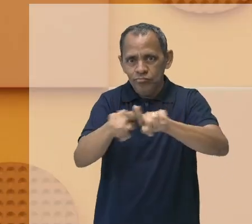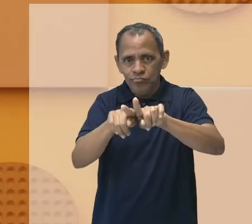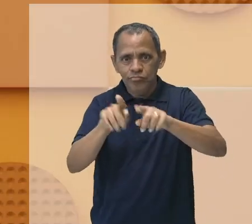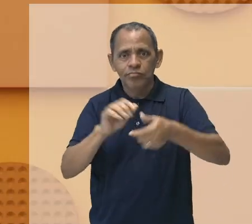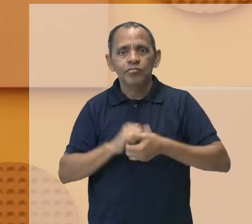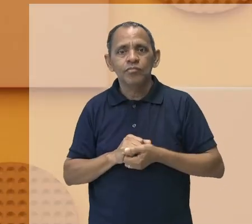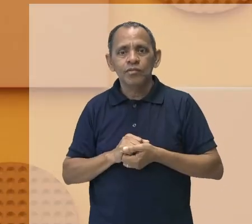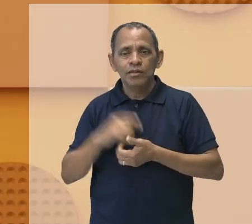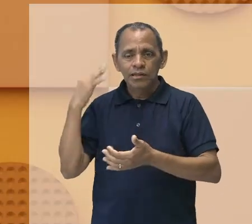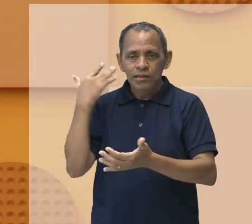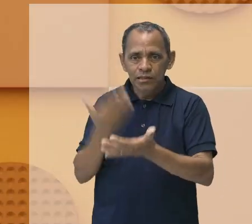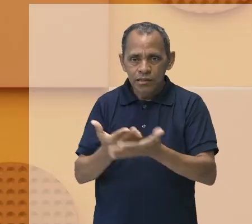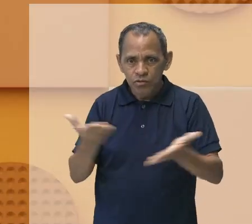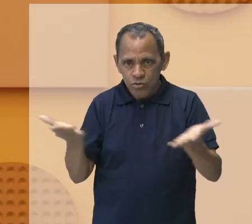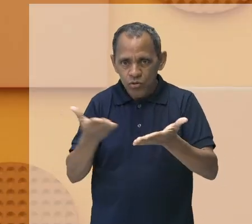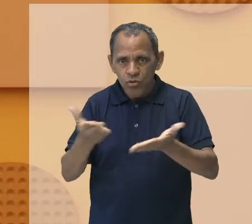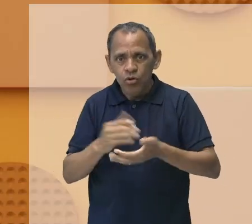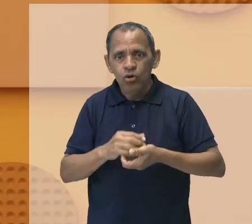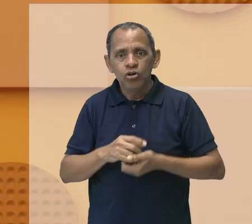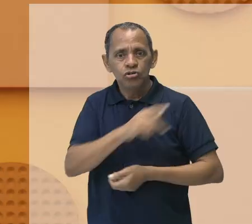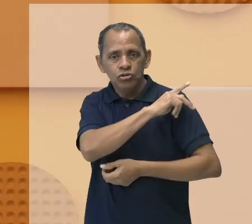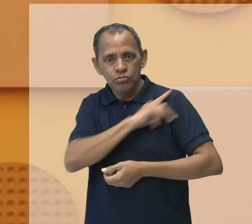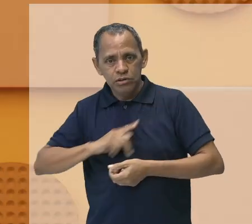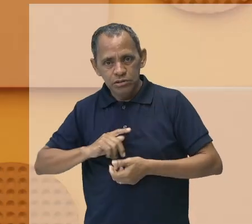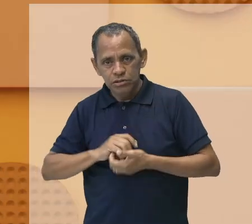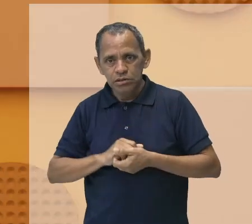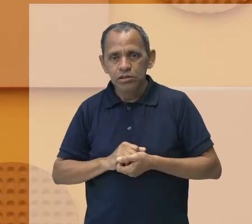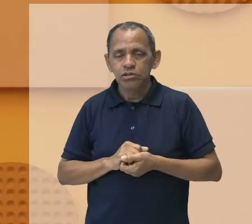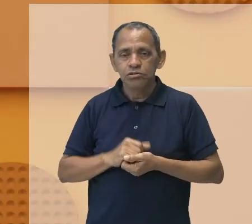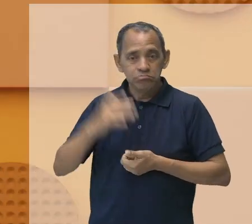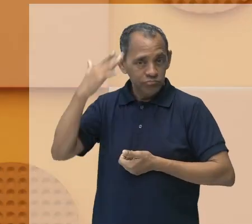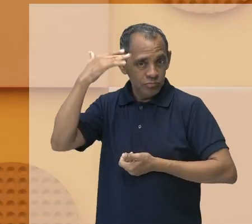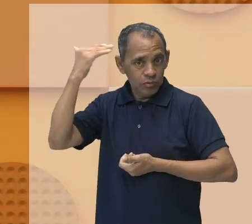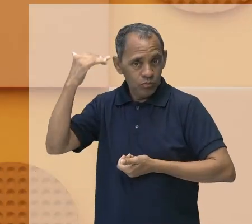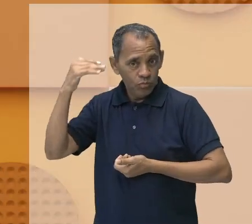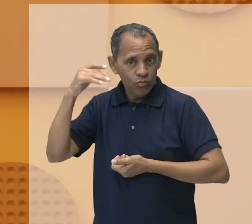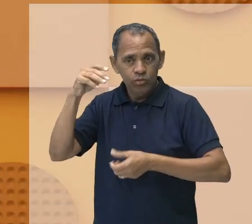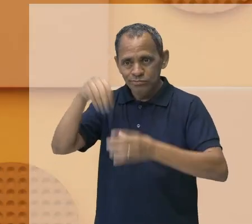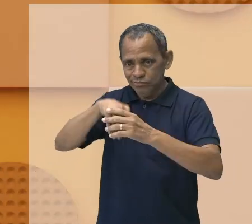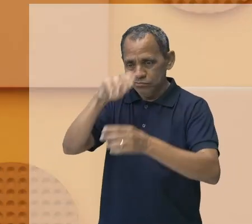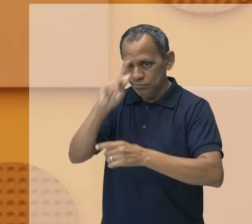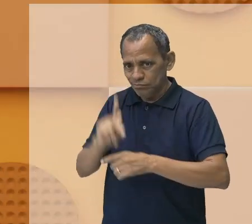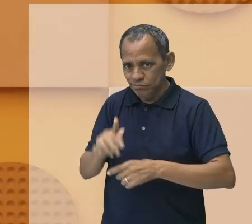no dia de hoje é um presidente bastante célebre na história